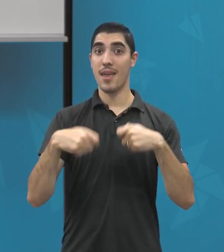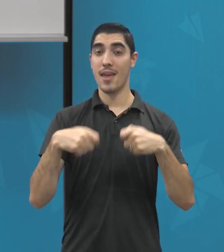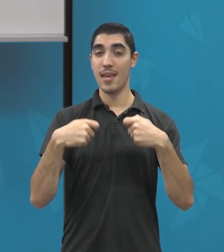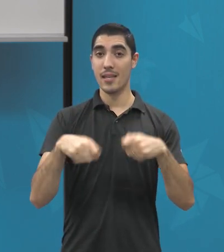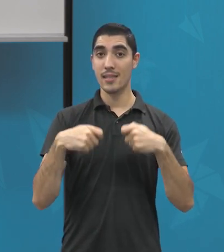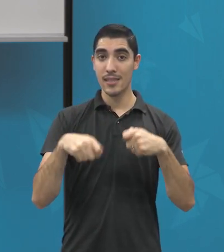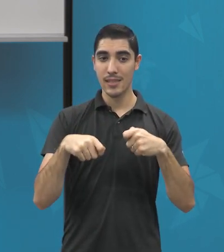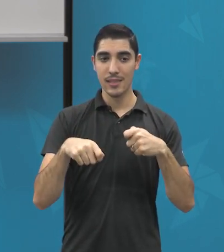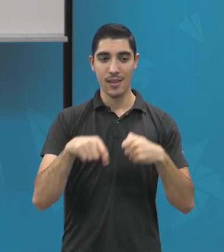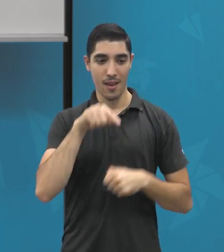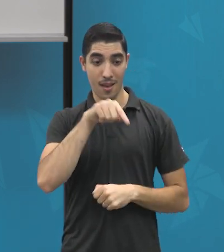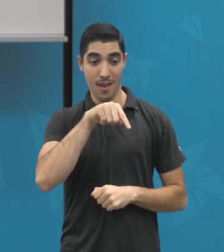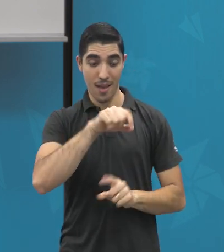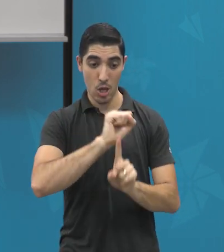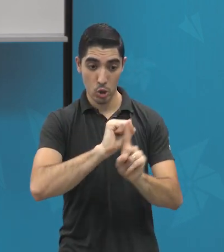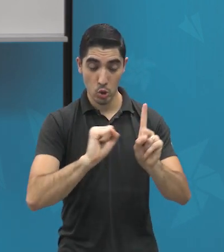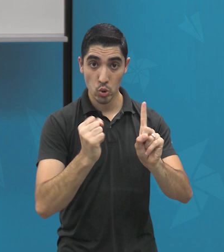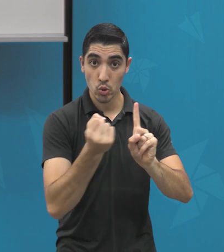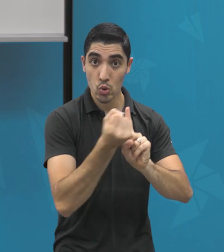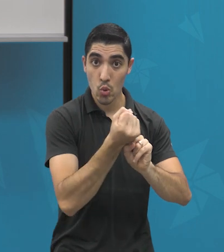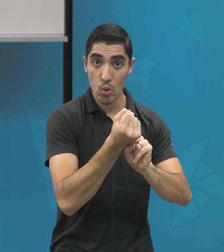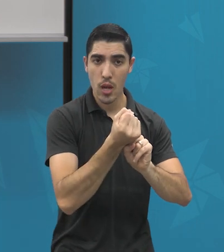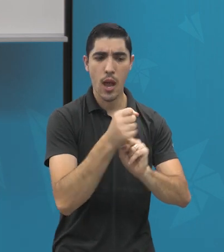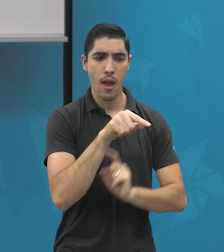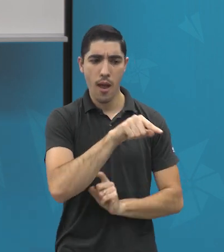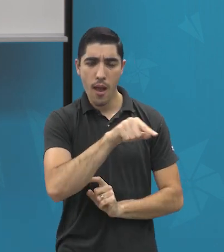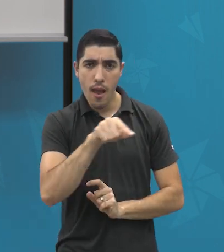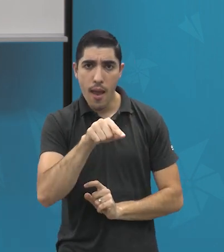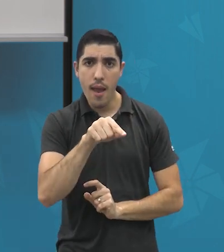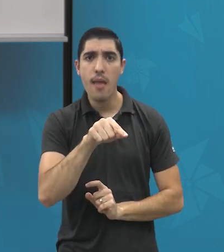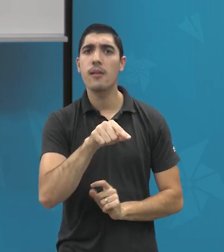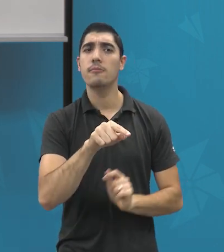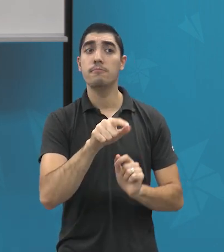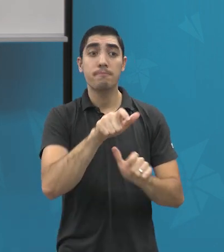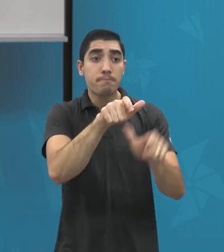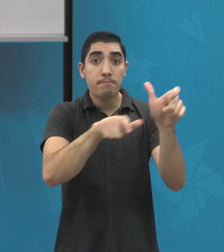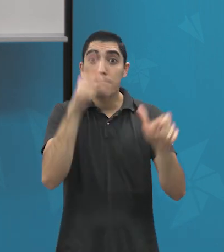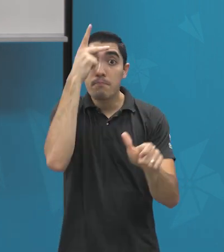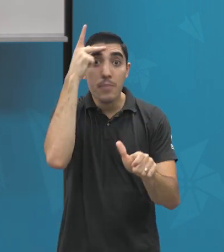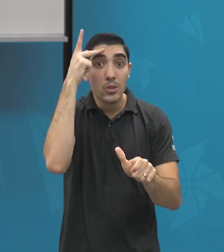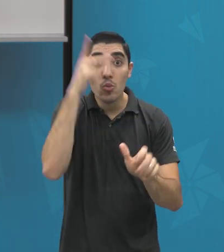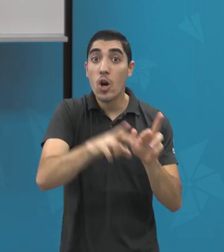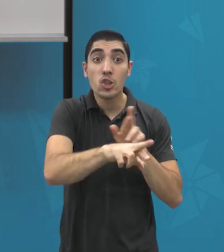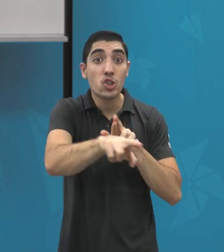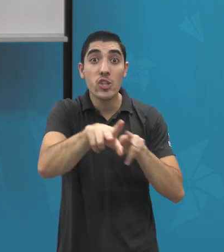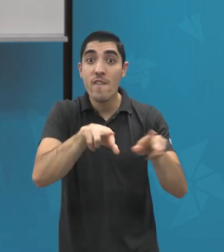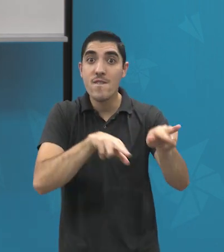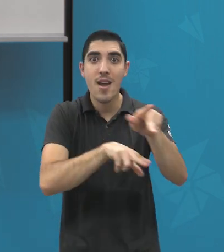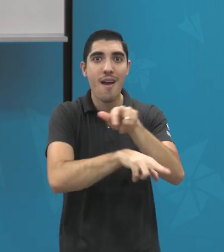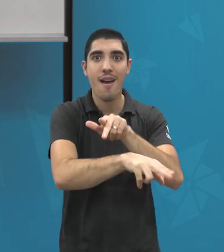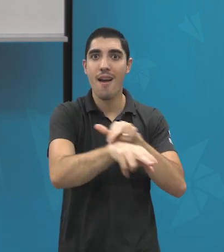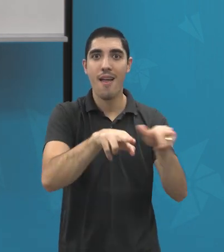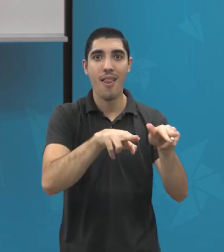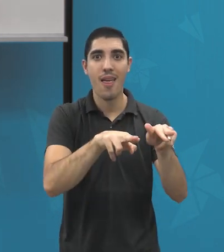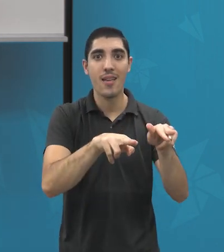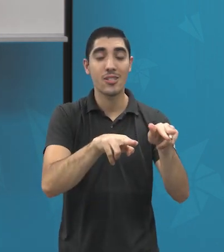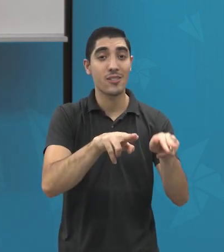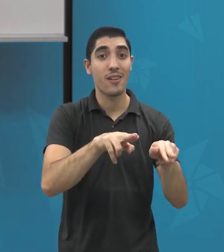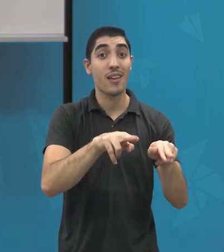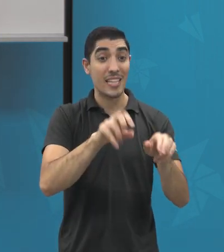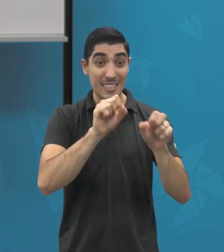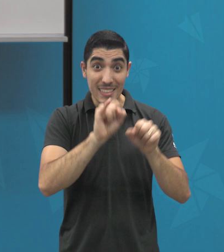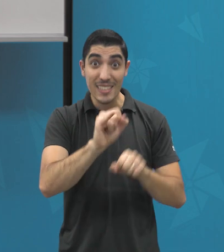percepção e de uma sociedade que seja muito diversa, que nós